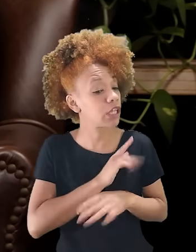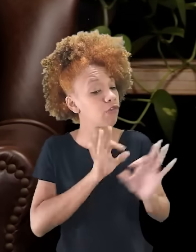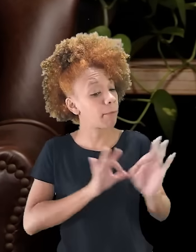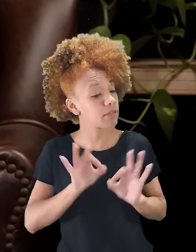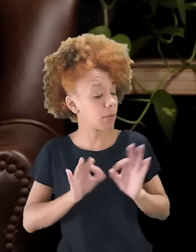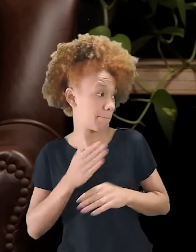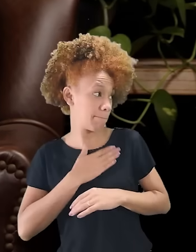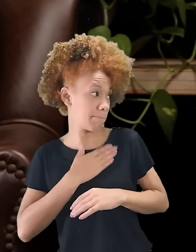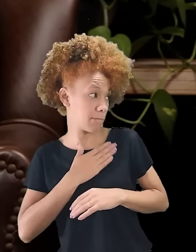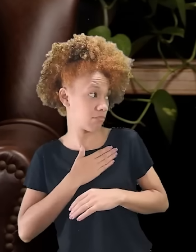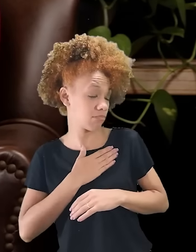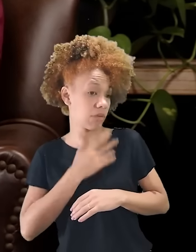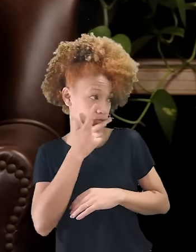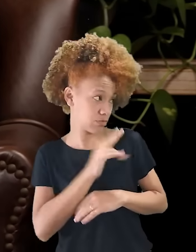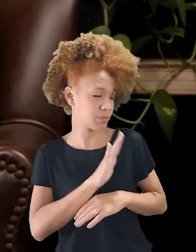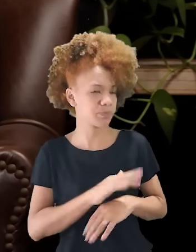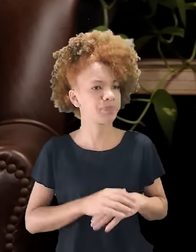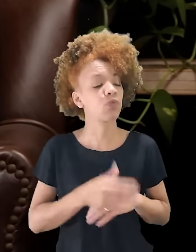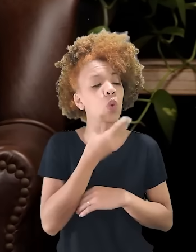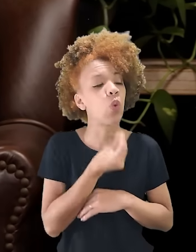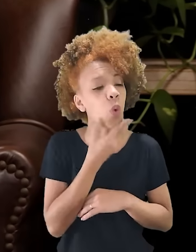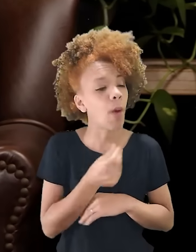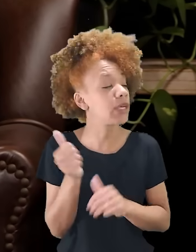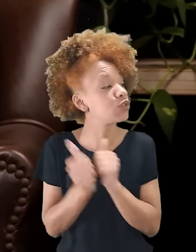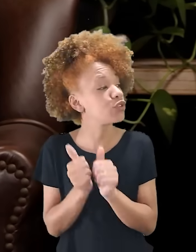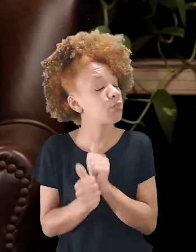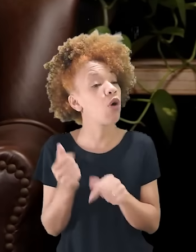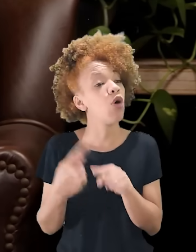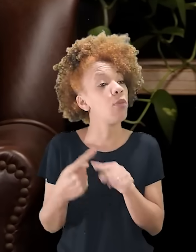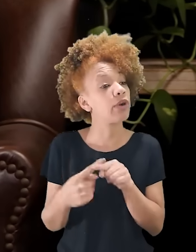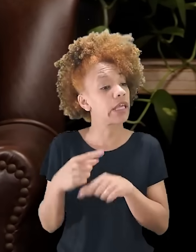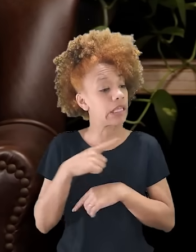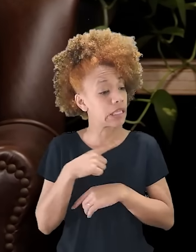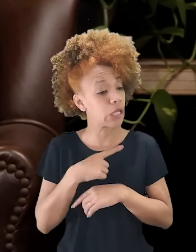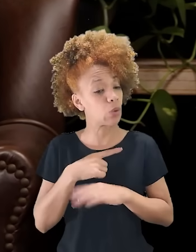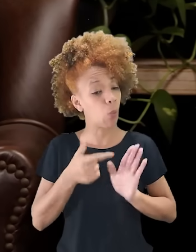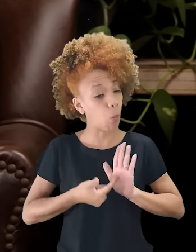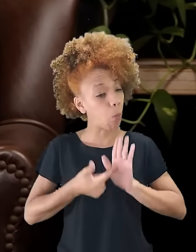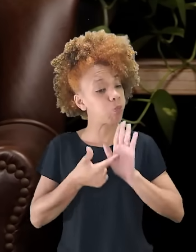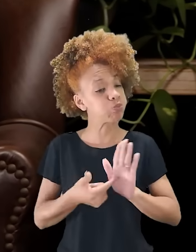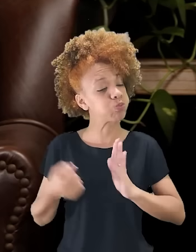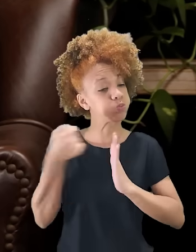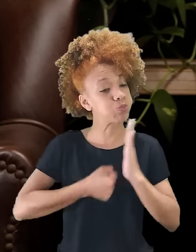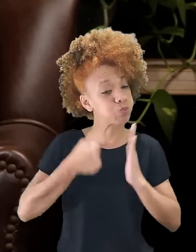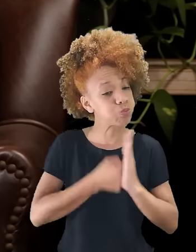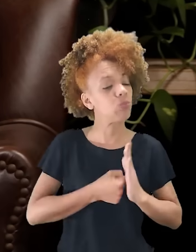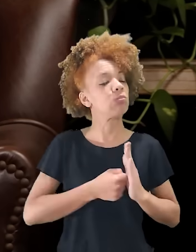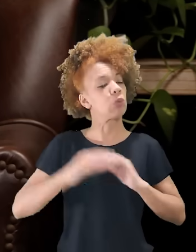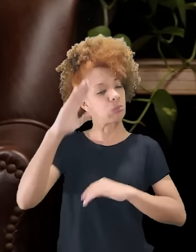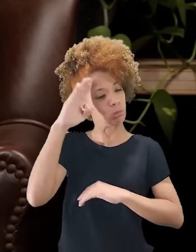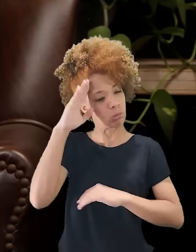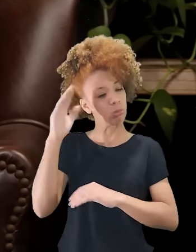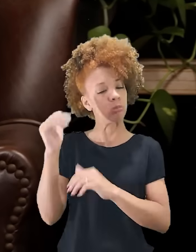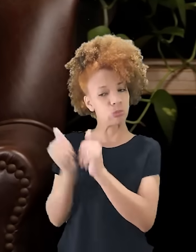projeção minha visão tá meu achismo o homem Ele tá no futebol porque o homem Ele tá no combate o homem Ele tá na luta o homem tá no exército o